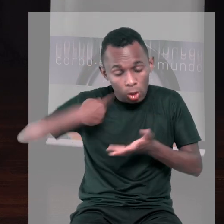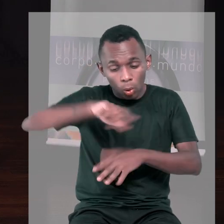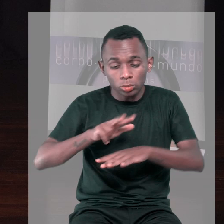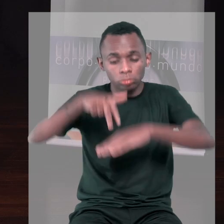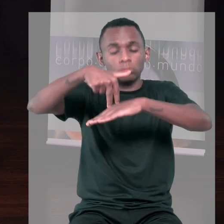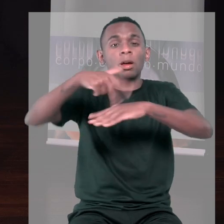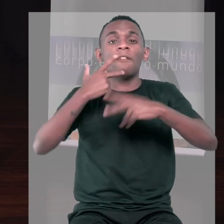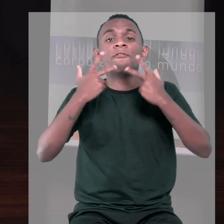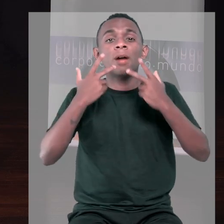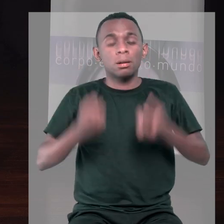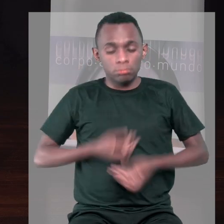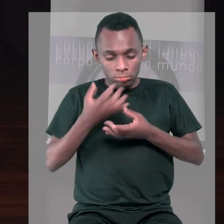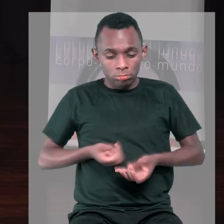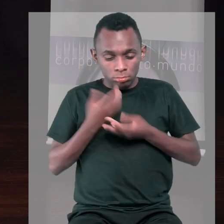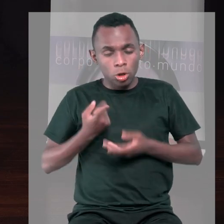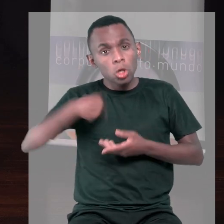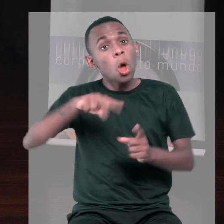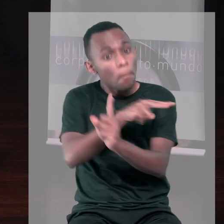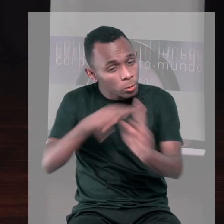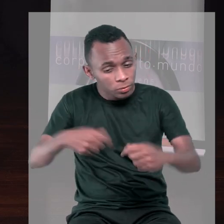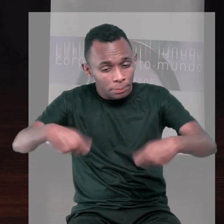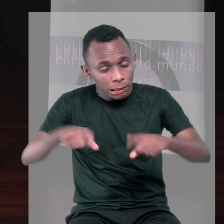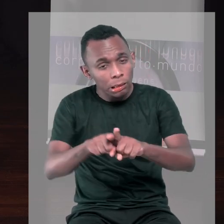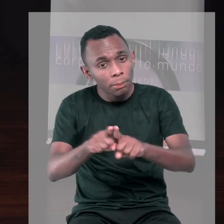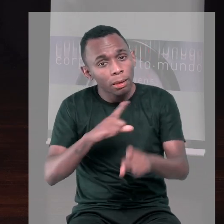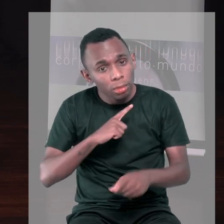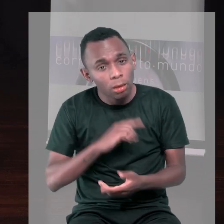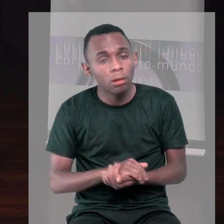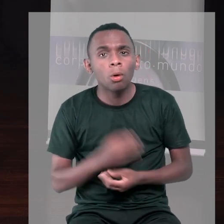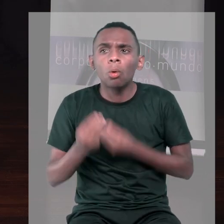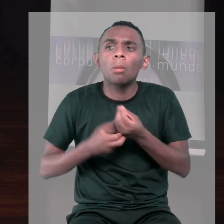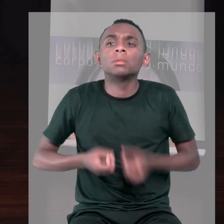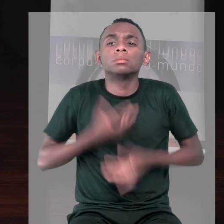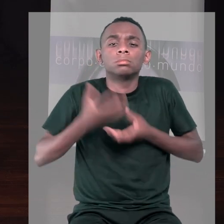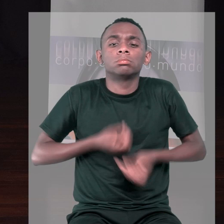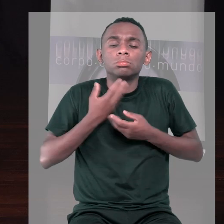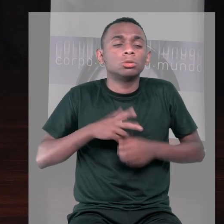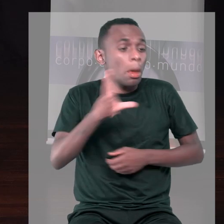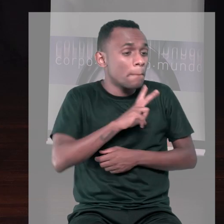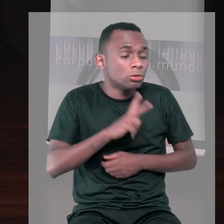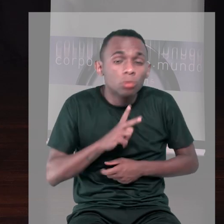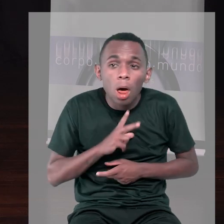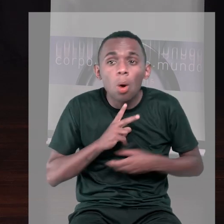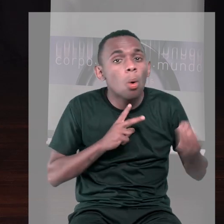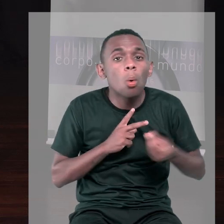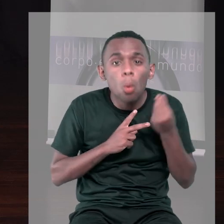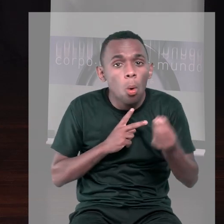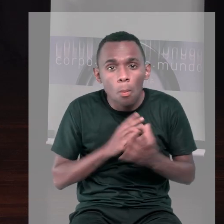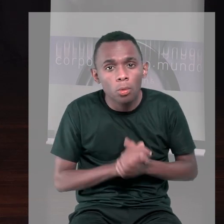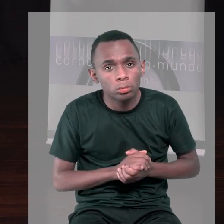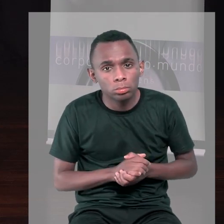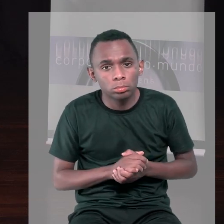modo como nós vemos a realidade, o modo como nós vemos o mundo. É sempre é